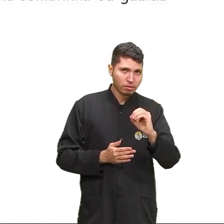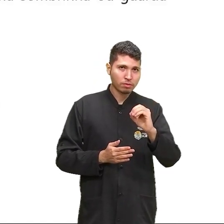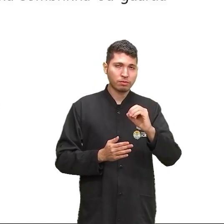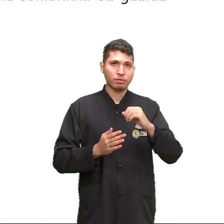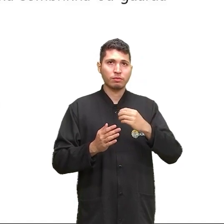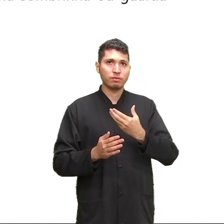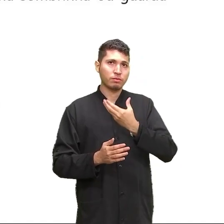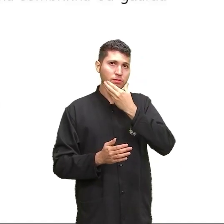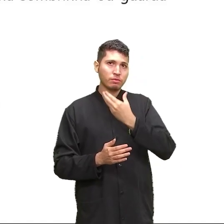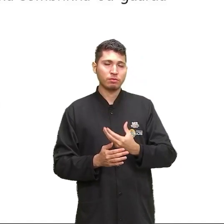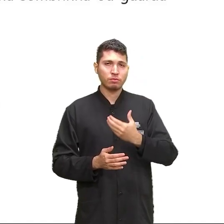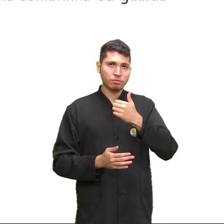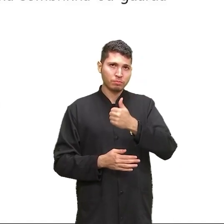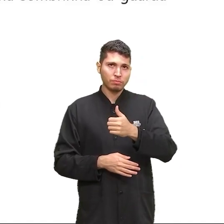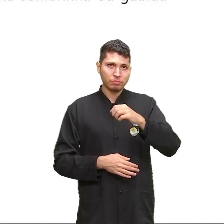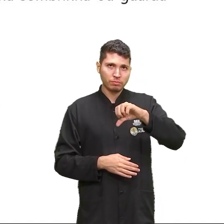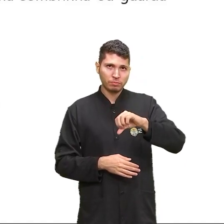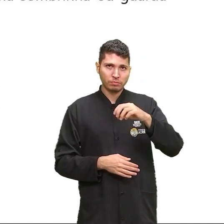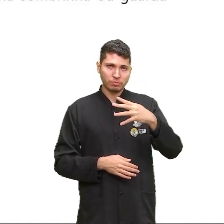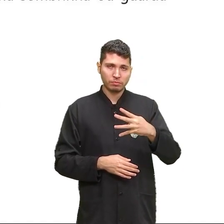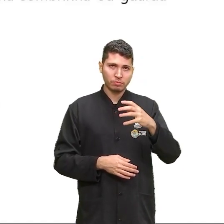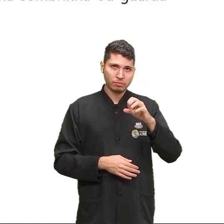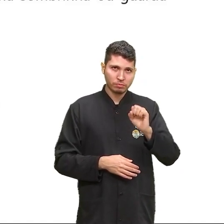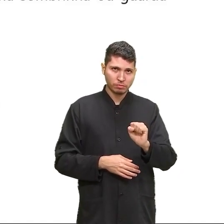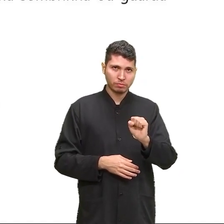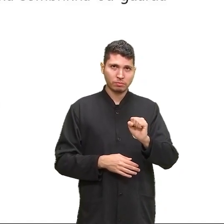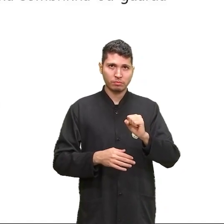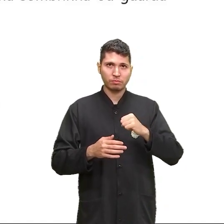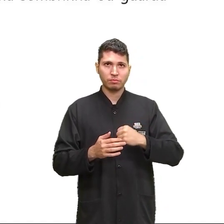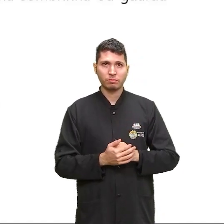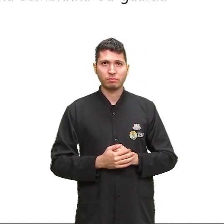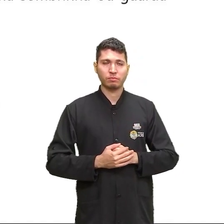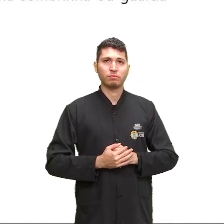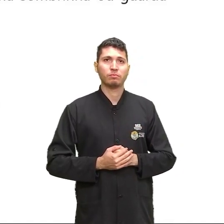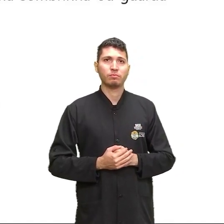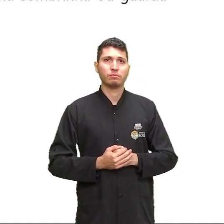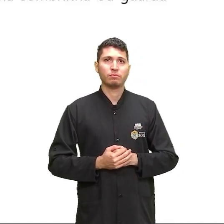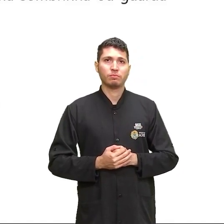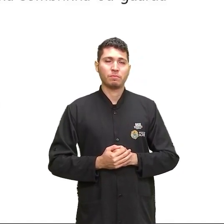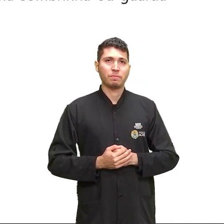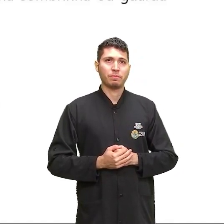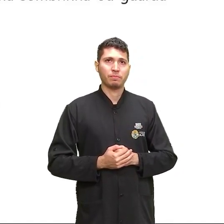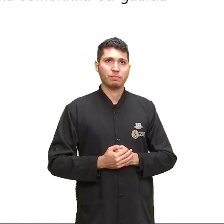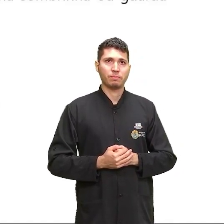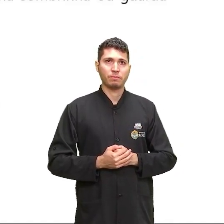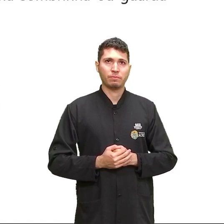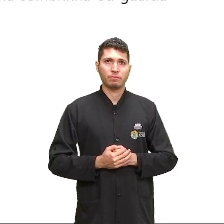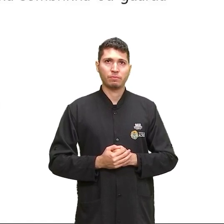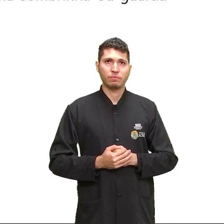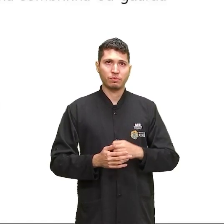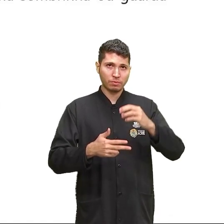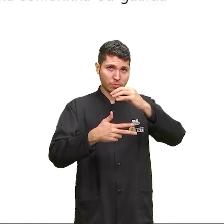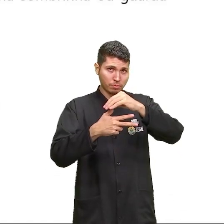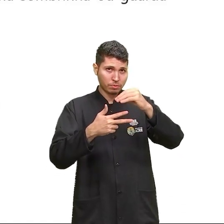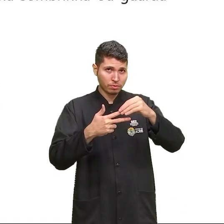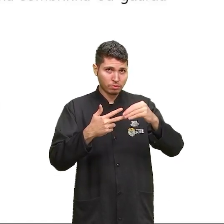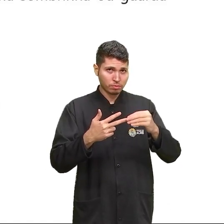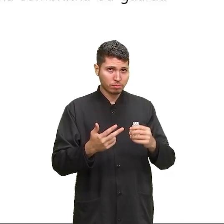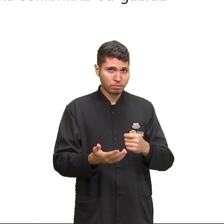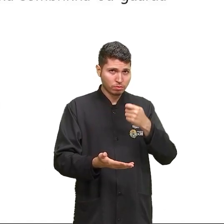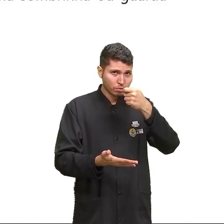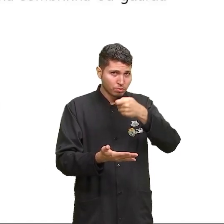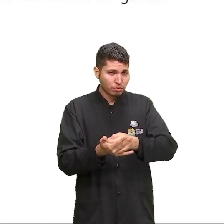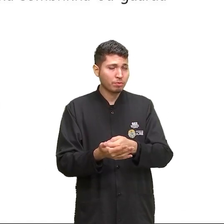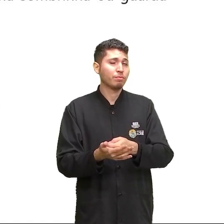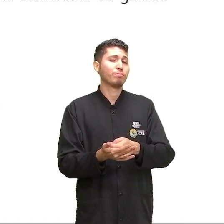1748, simbolizavam o seguinte aspecto da sociedade colonial. Lembra que eu falei que o Enem geralmente cobra essa reflexão?